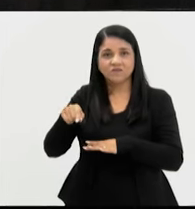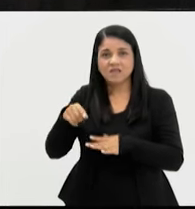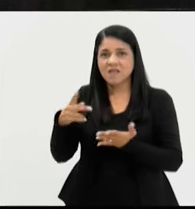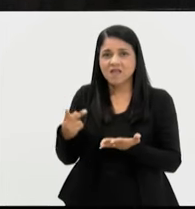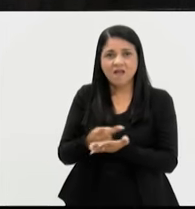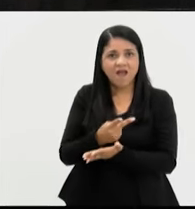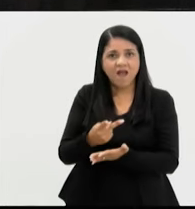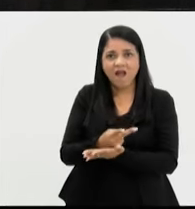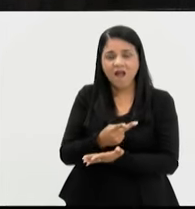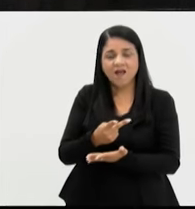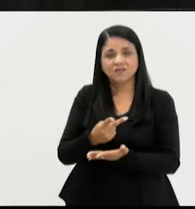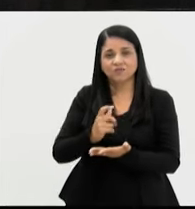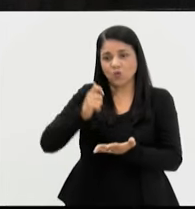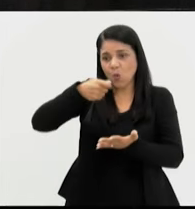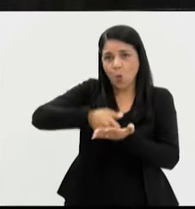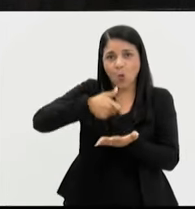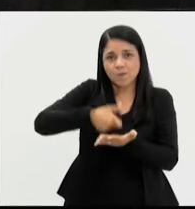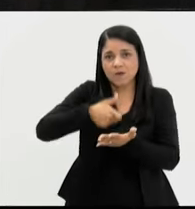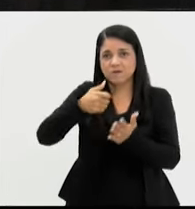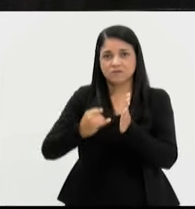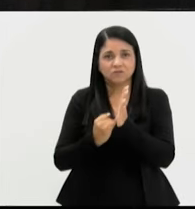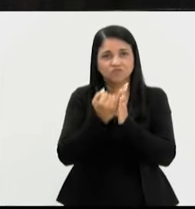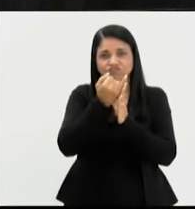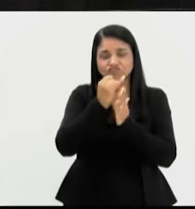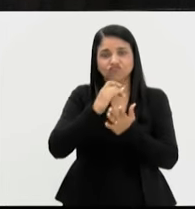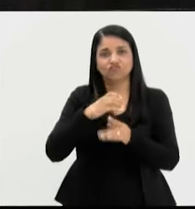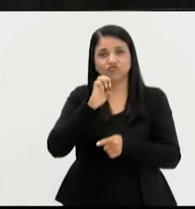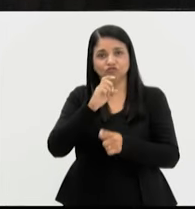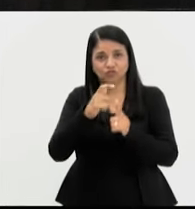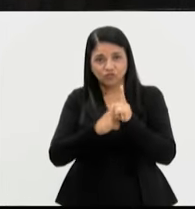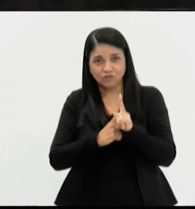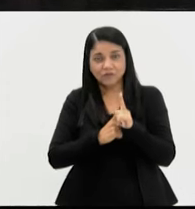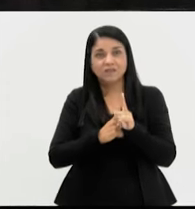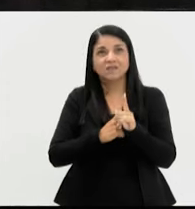recursos dos Estados ela vem desde